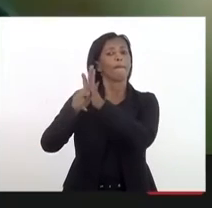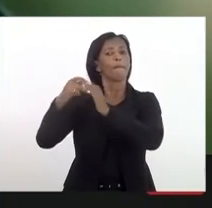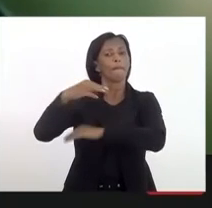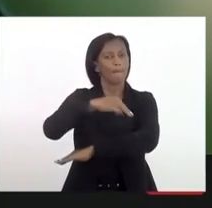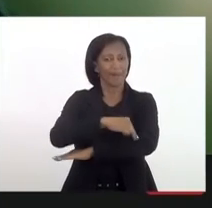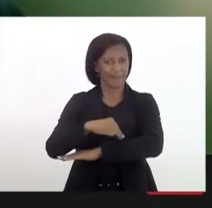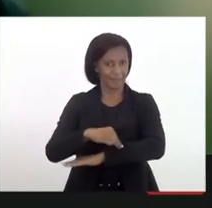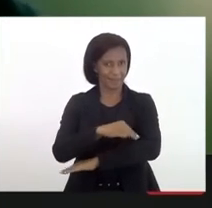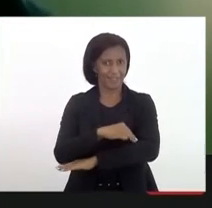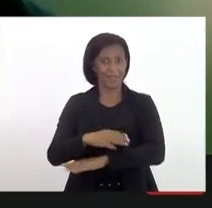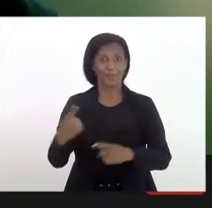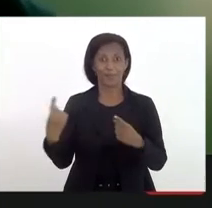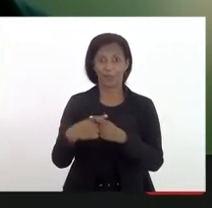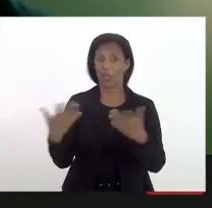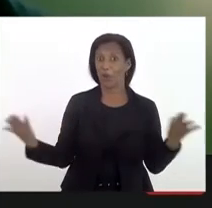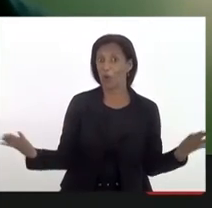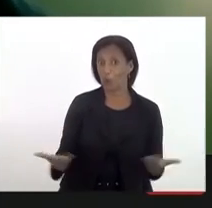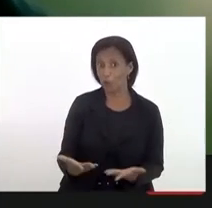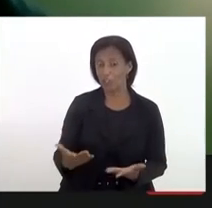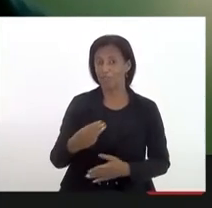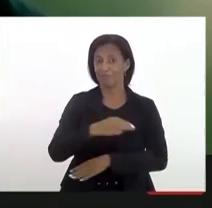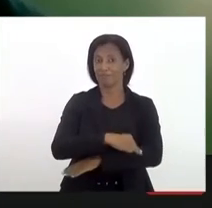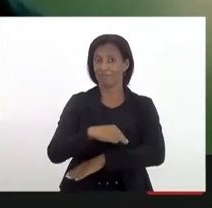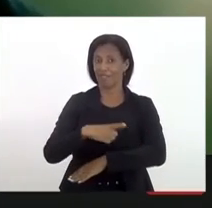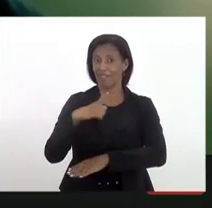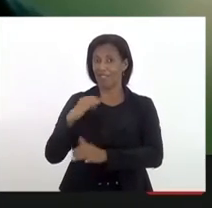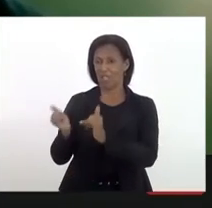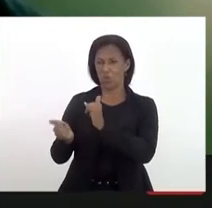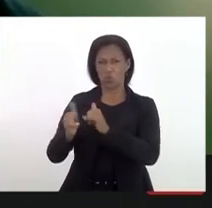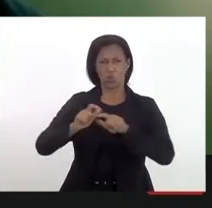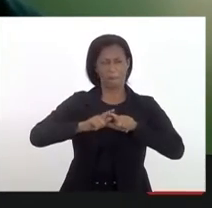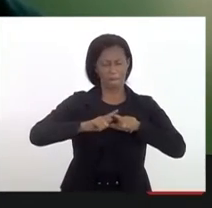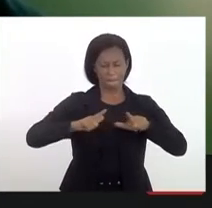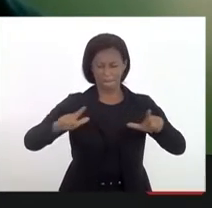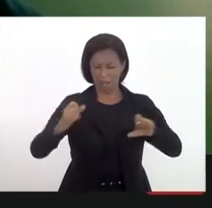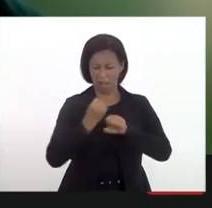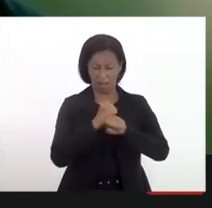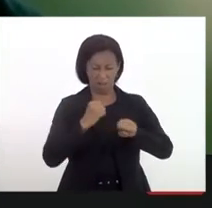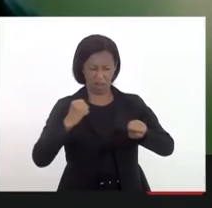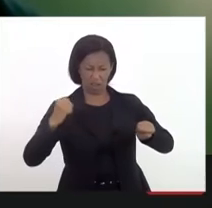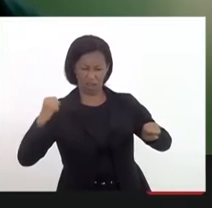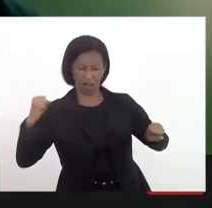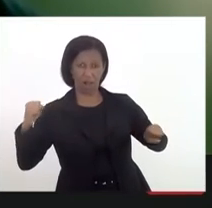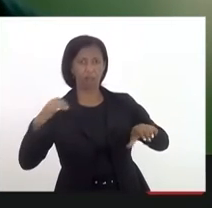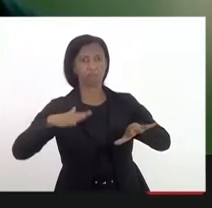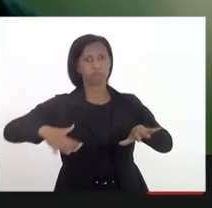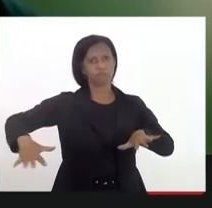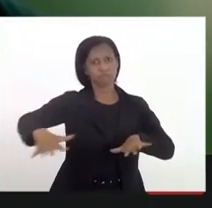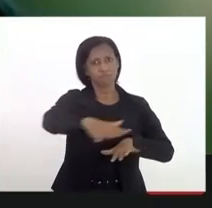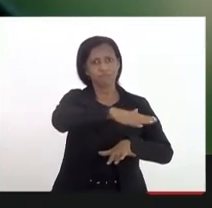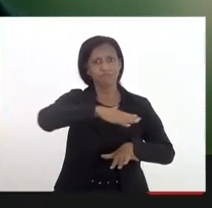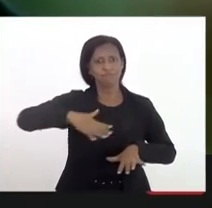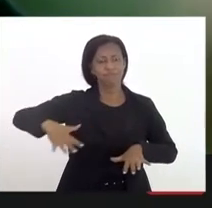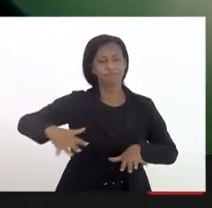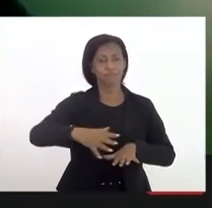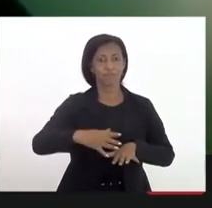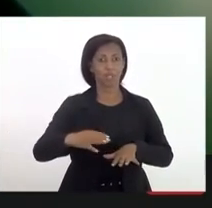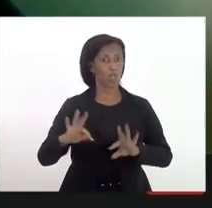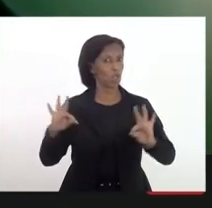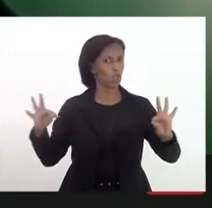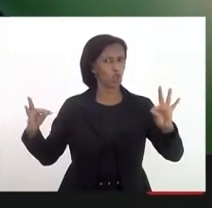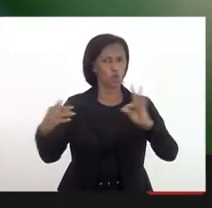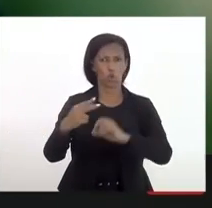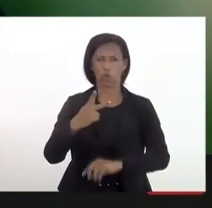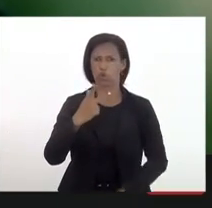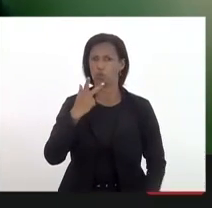Macaé hoje tem realmente uma indústria muito avançada, sediada lá, né? E foram todos unânimes